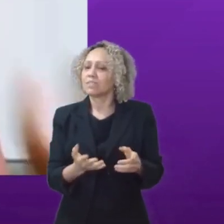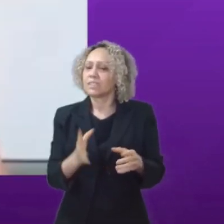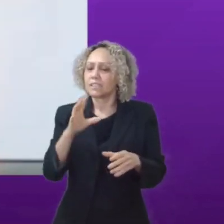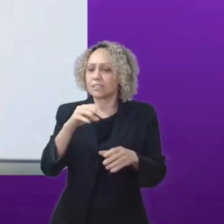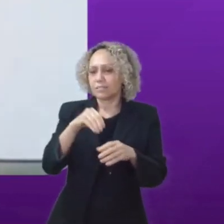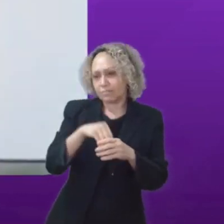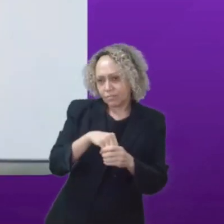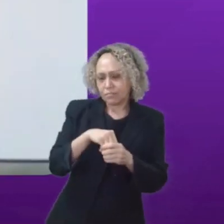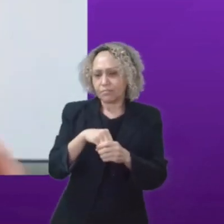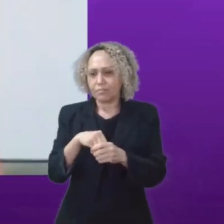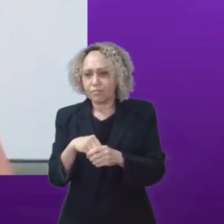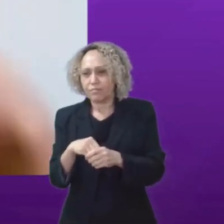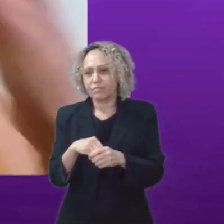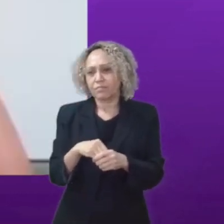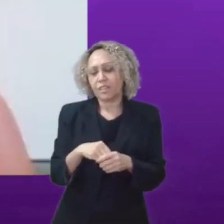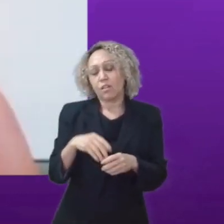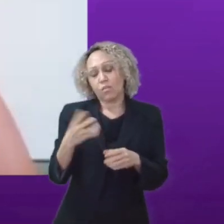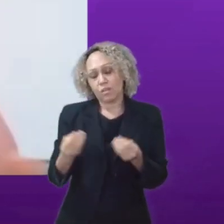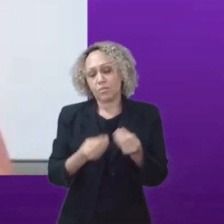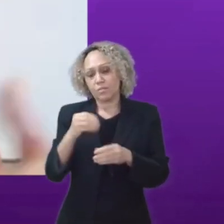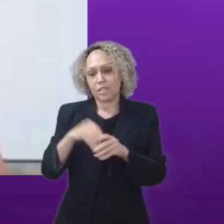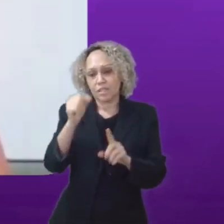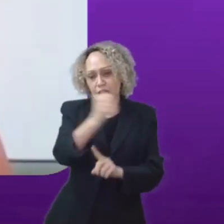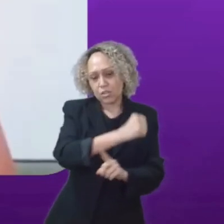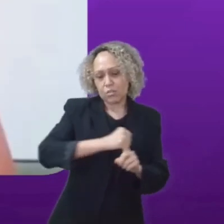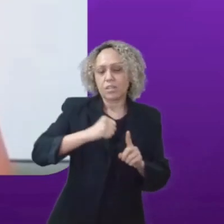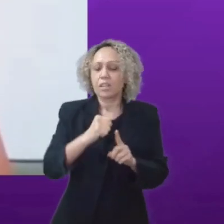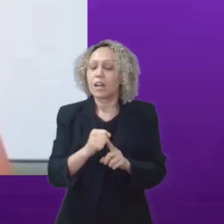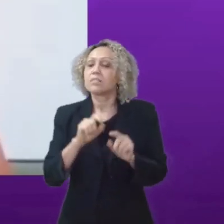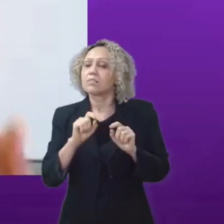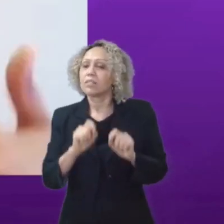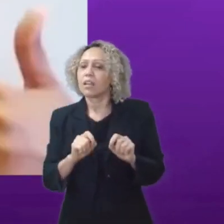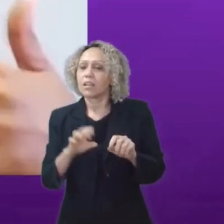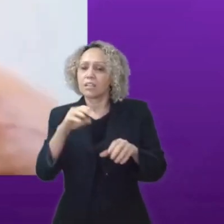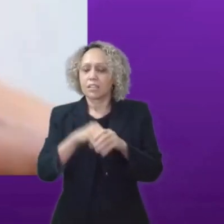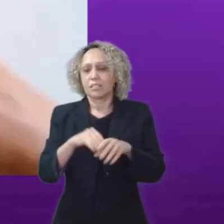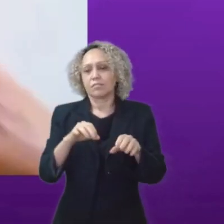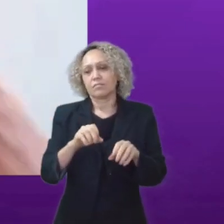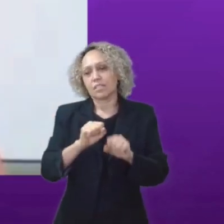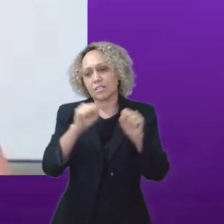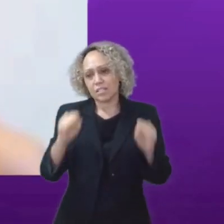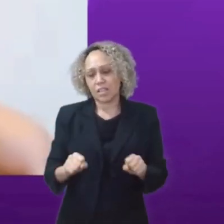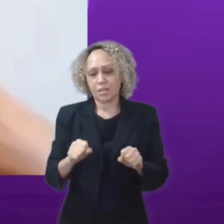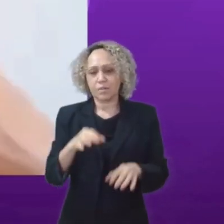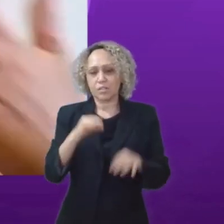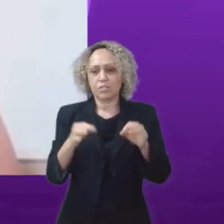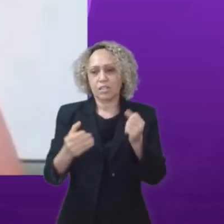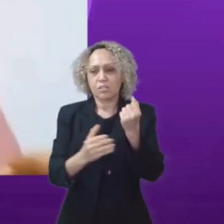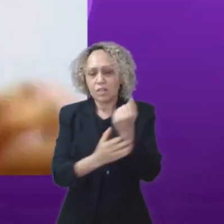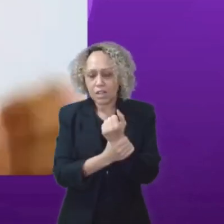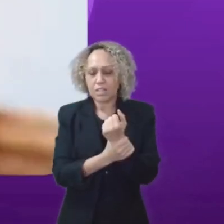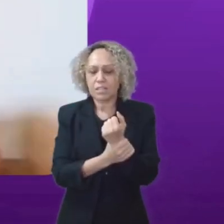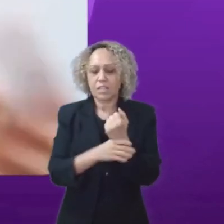dentre, né, a diversidade que existe na sociedade, ela seja refletida nesses sistemas de justiça e segurança, nesses espaços de